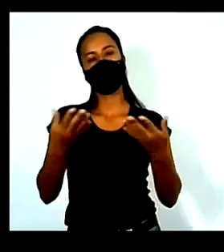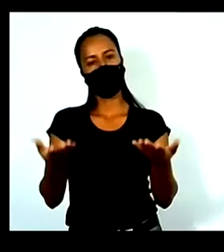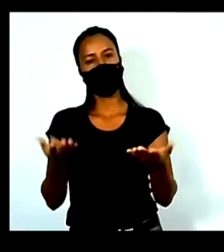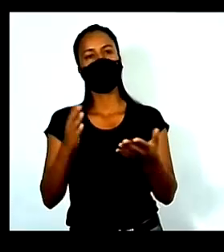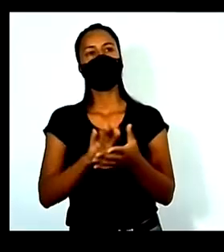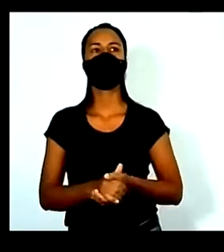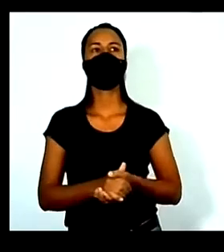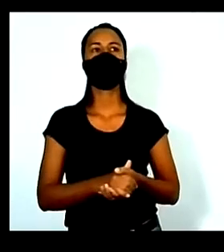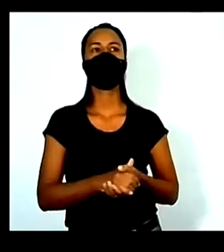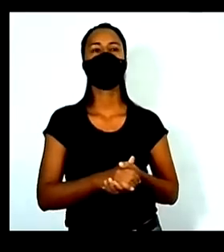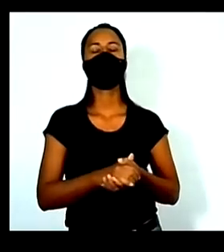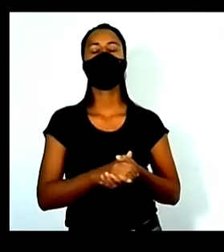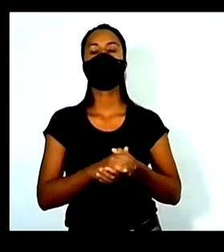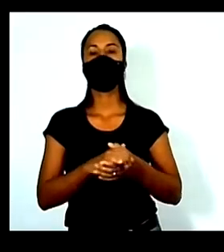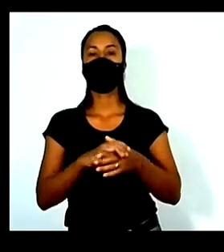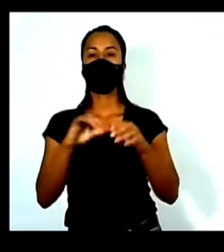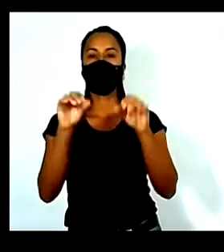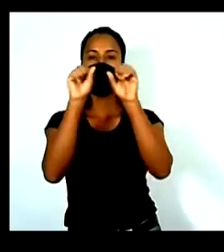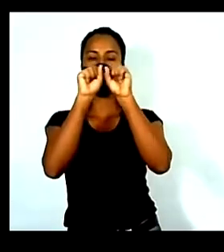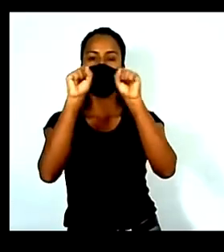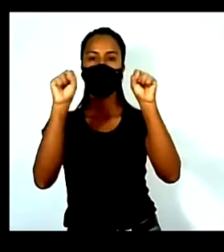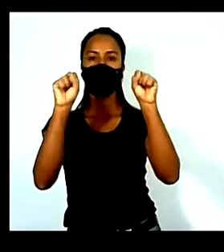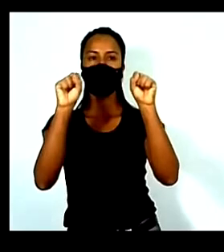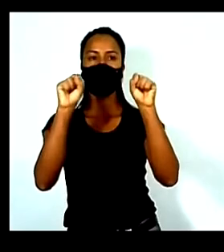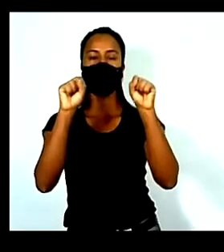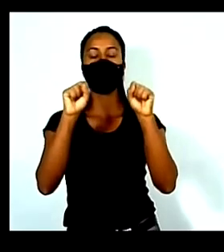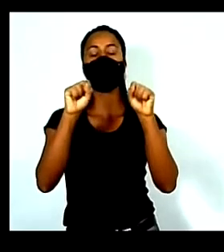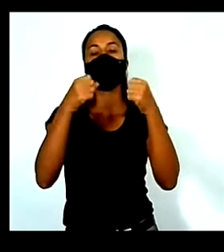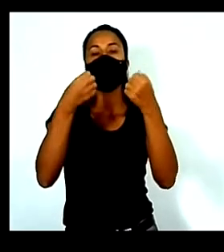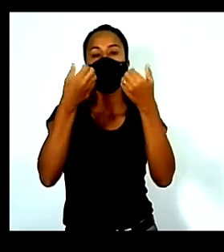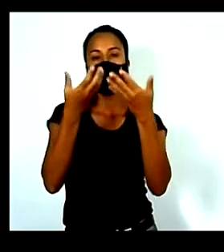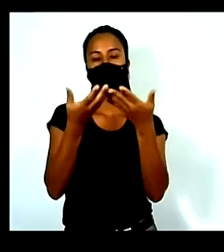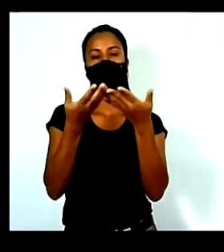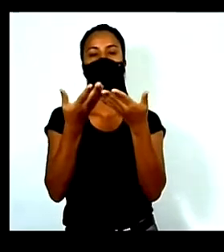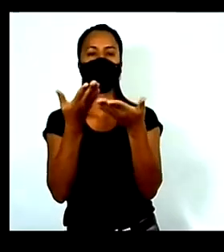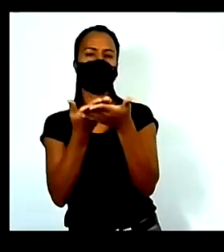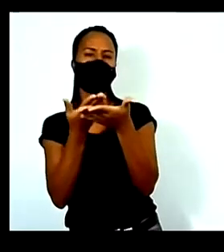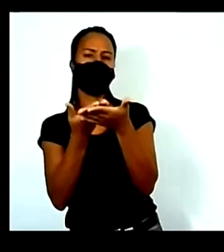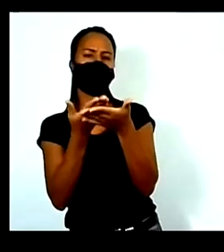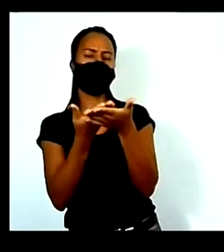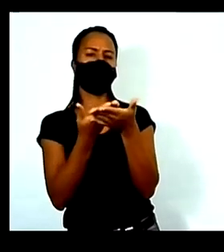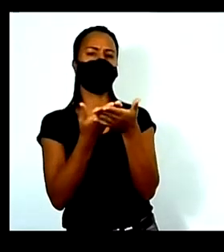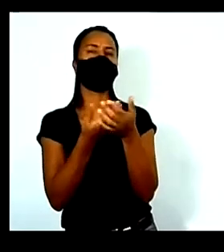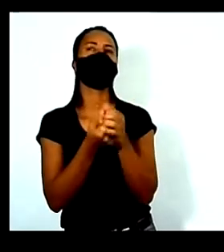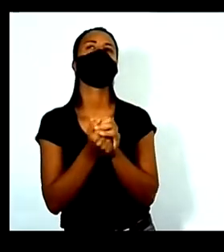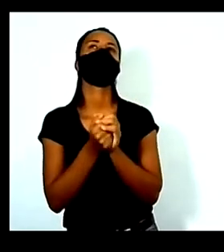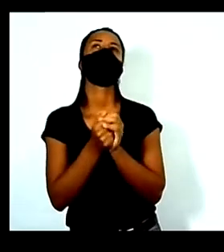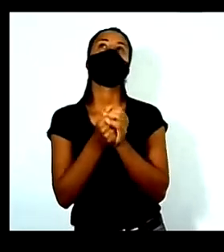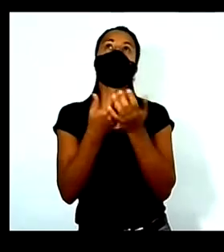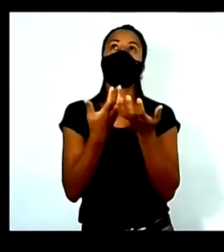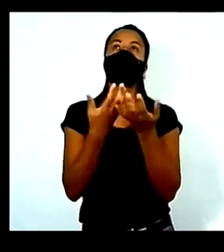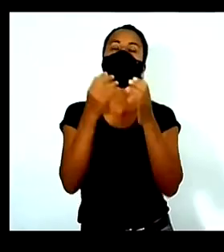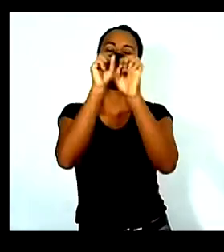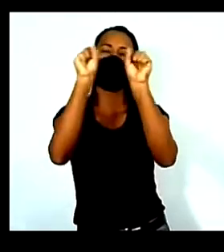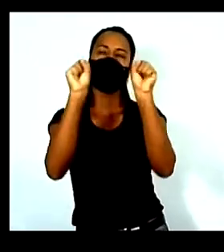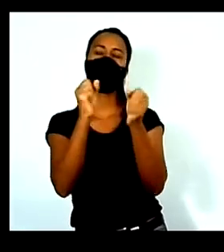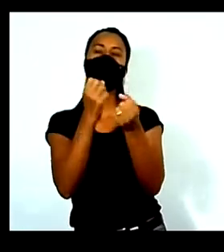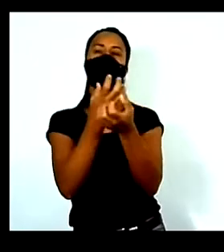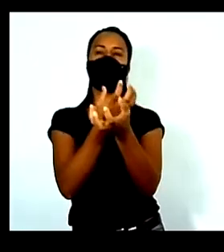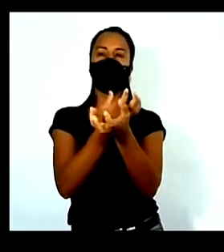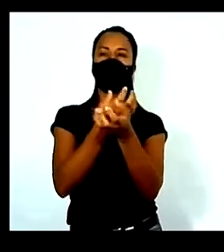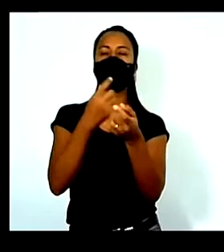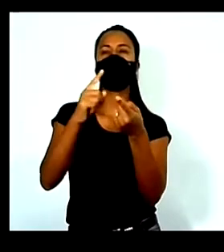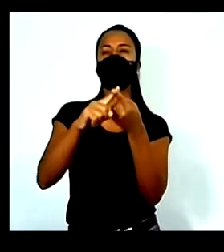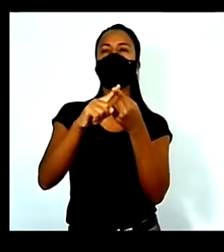vice-versa. Então, levando em consideração o nosso sistema ósseo e o nosso sistema